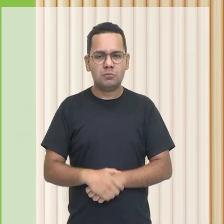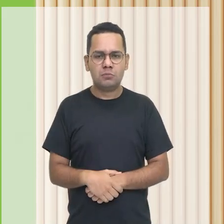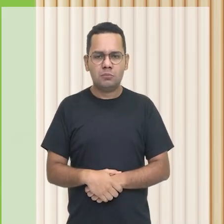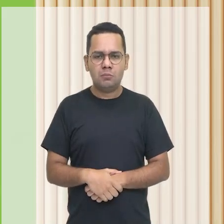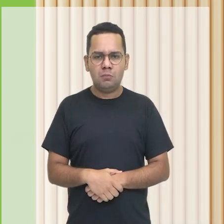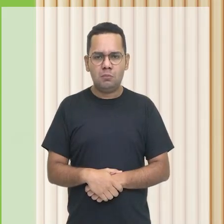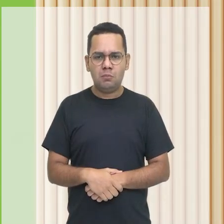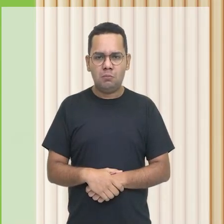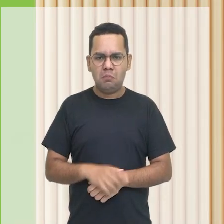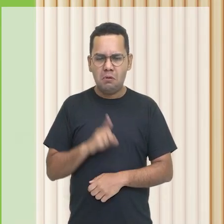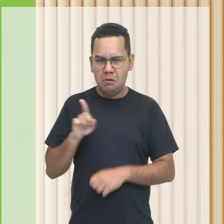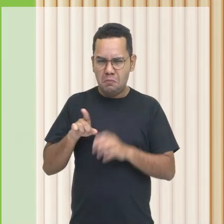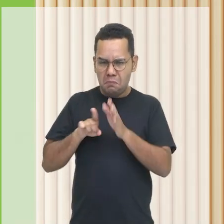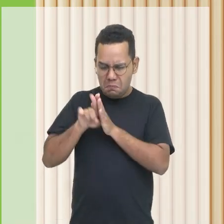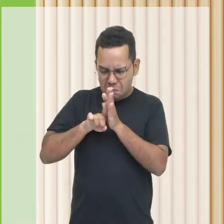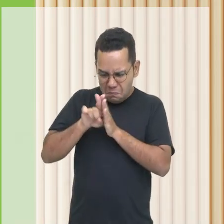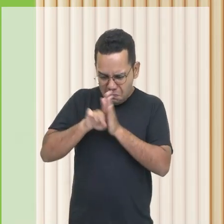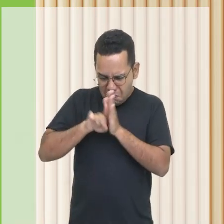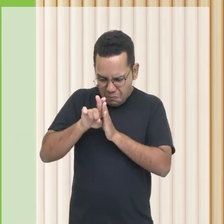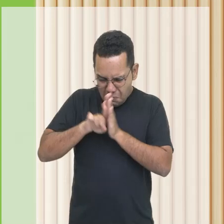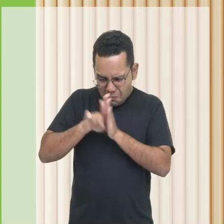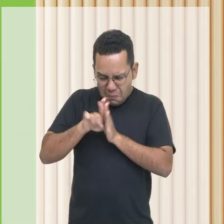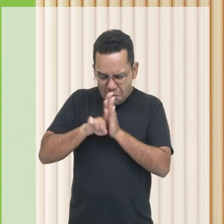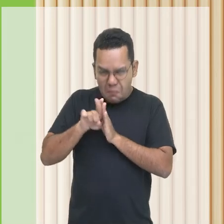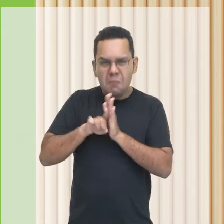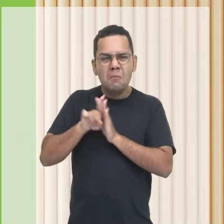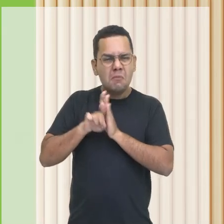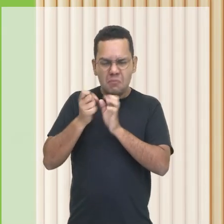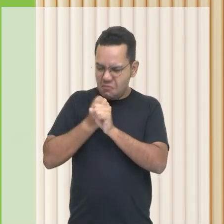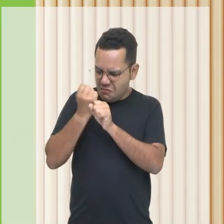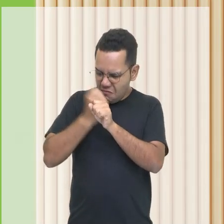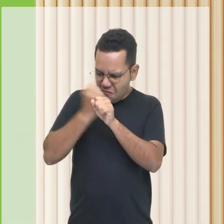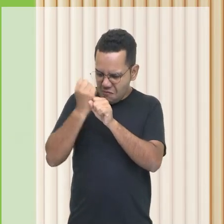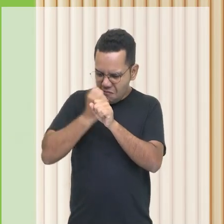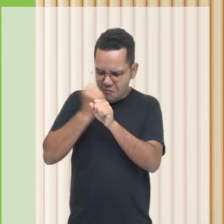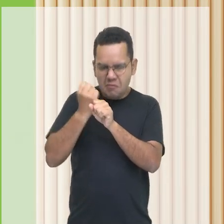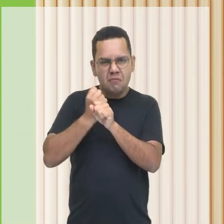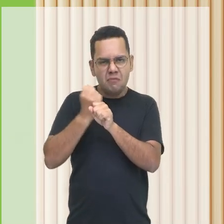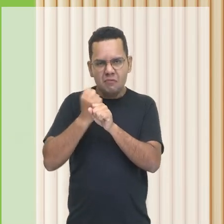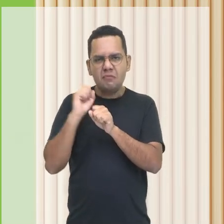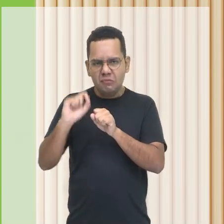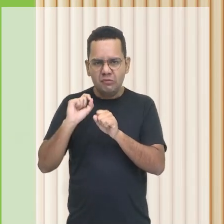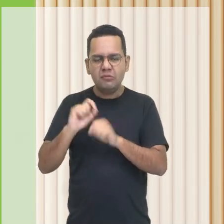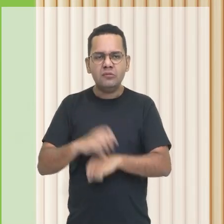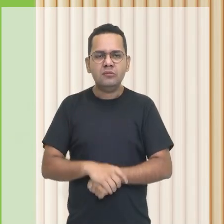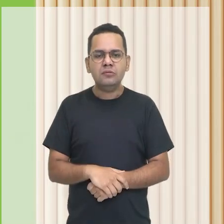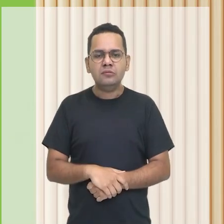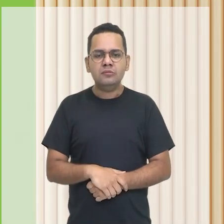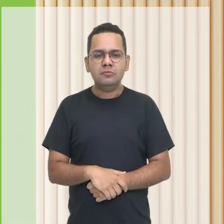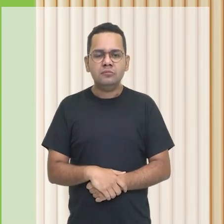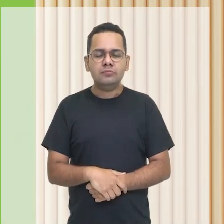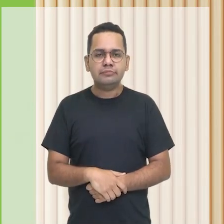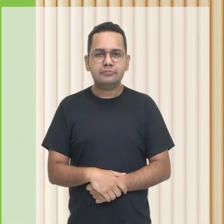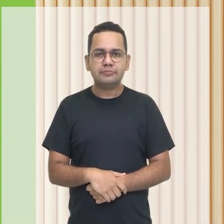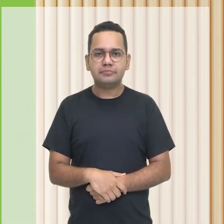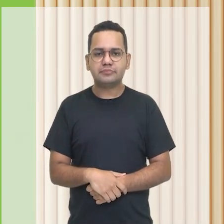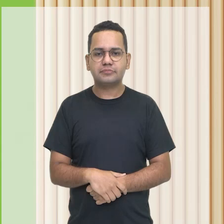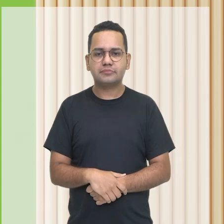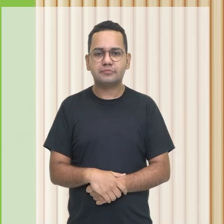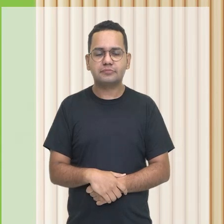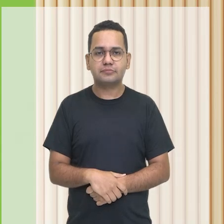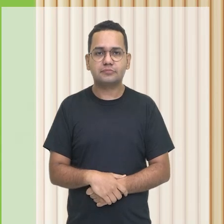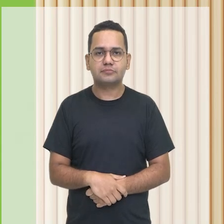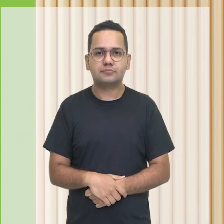se dedicou muito à pesquisa, né? Então, quando ele publicou e ele relacionou